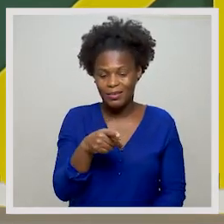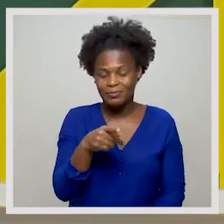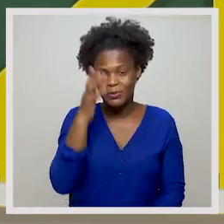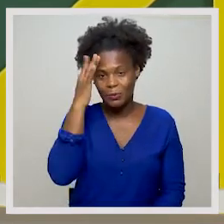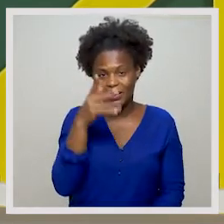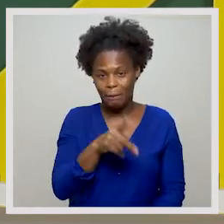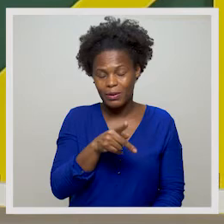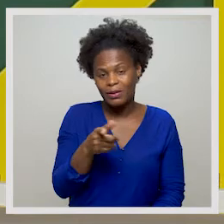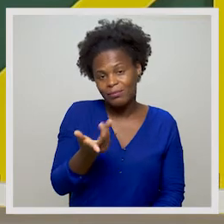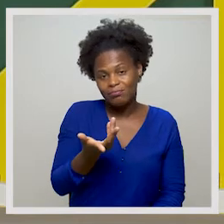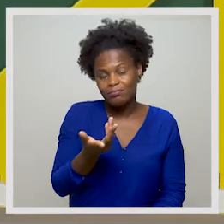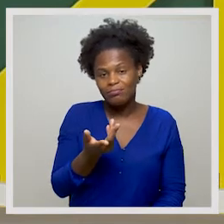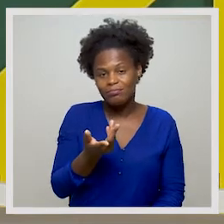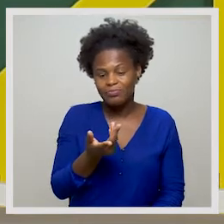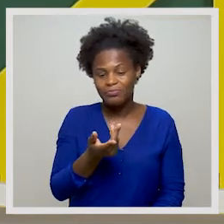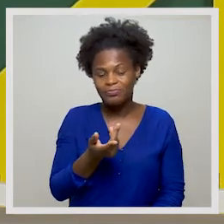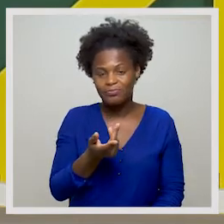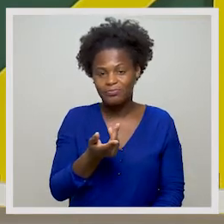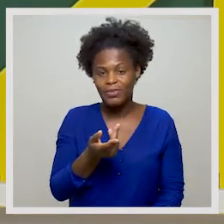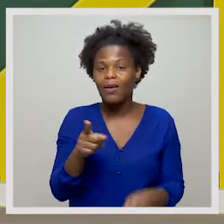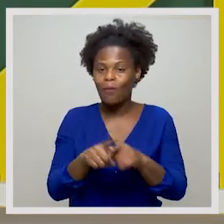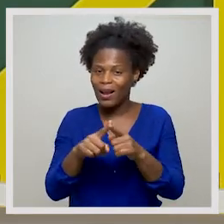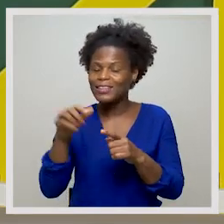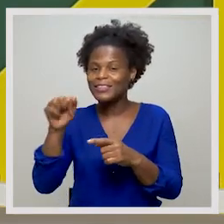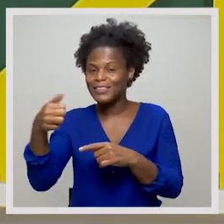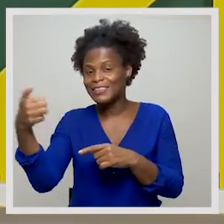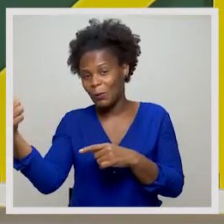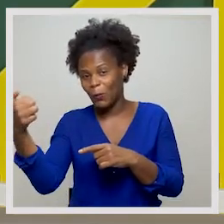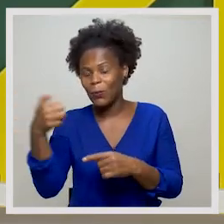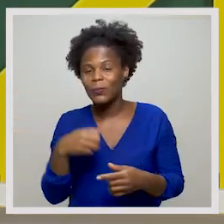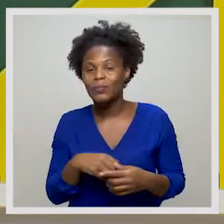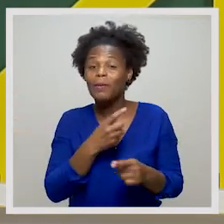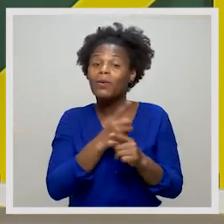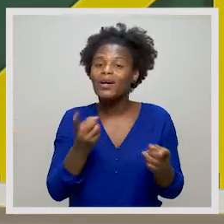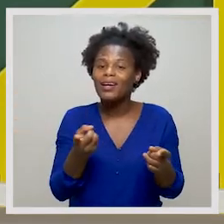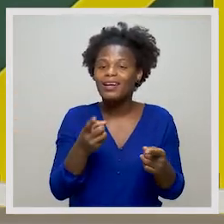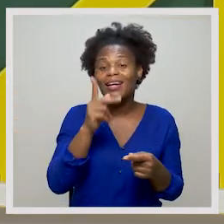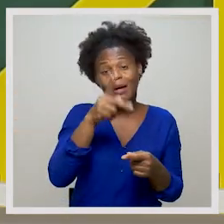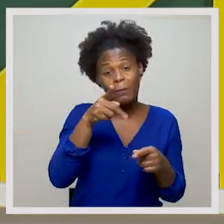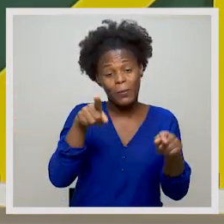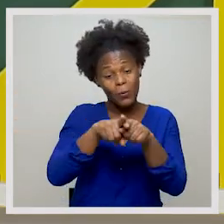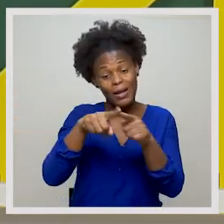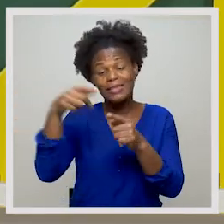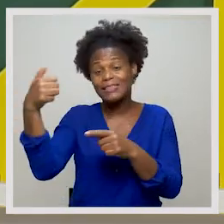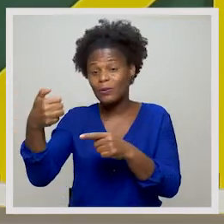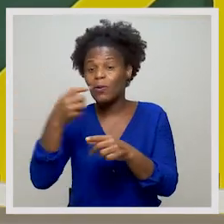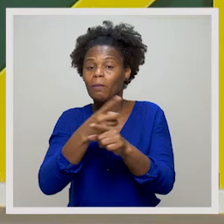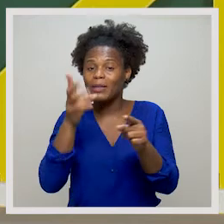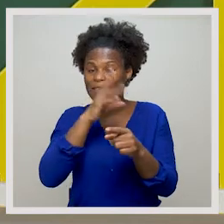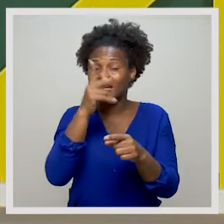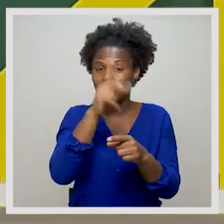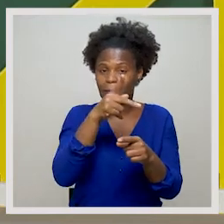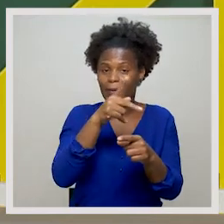aqui é igual a 5. Por quê? Porque se eu substituir o K